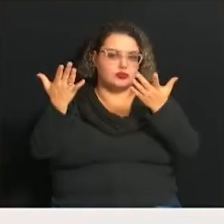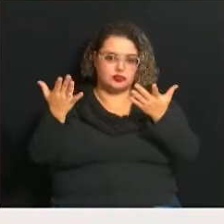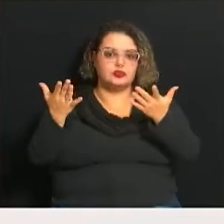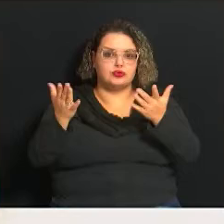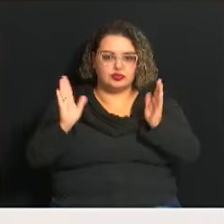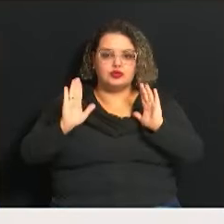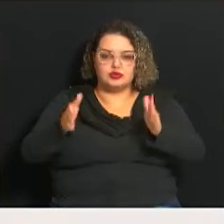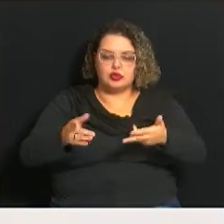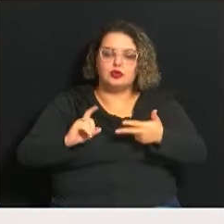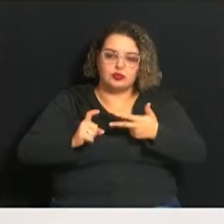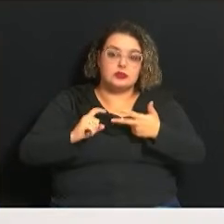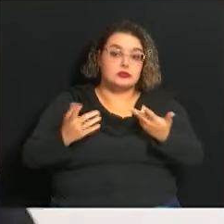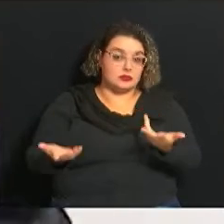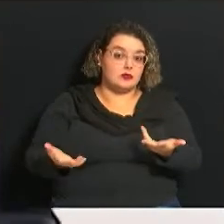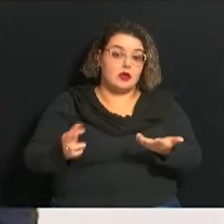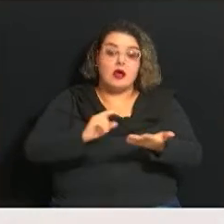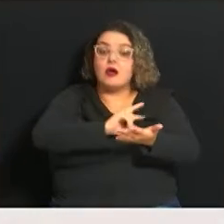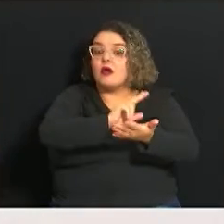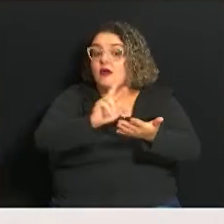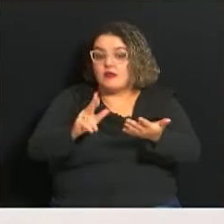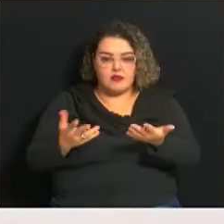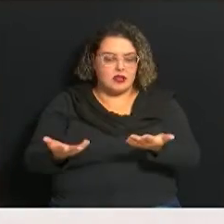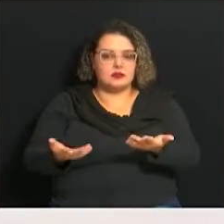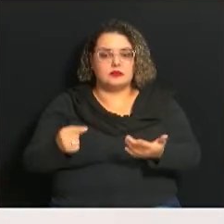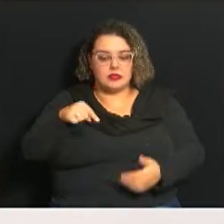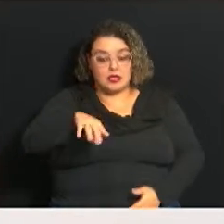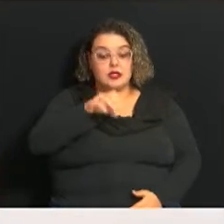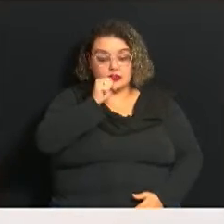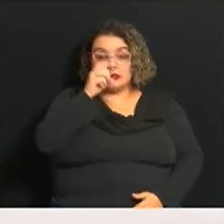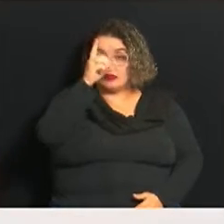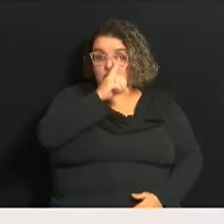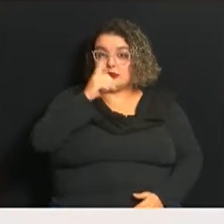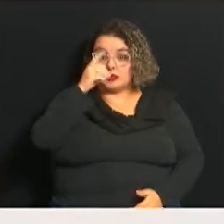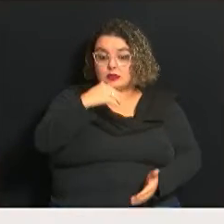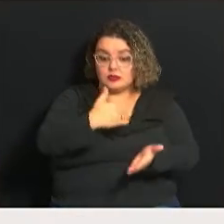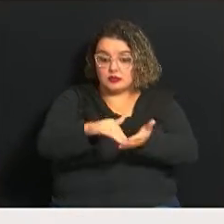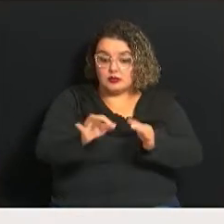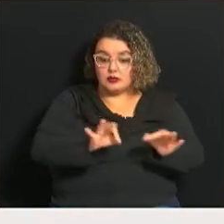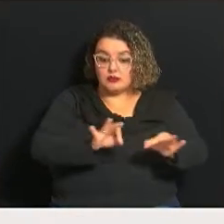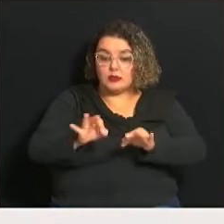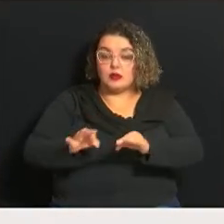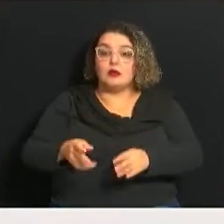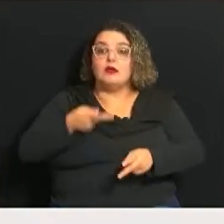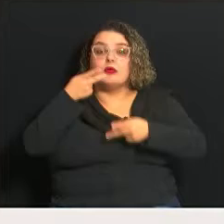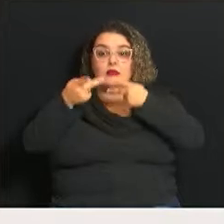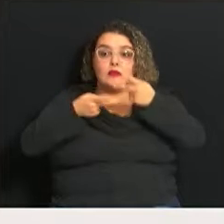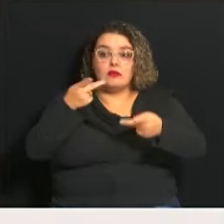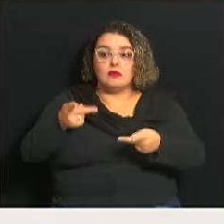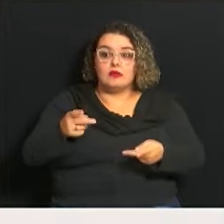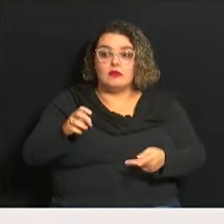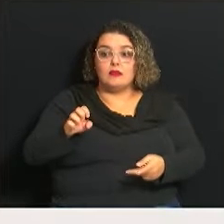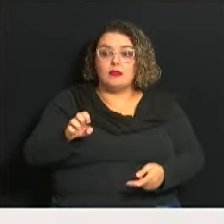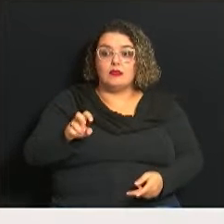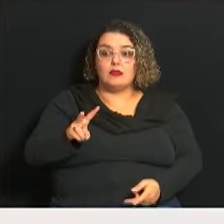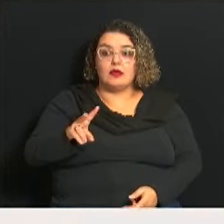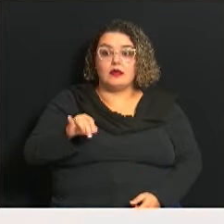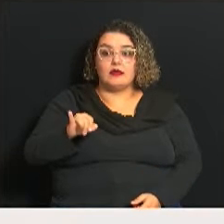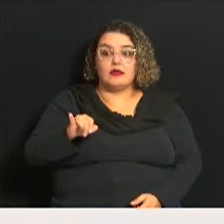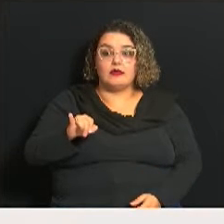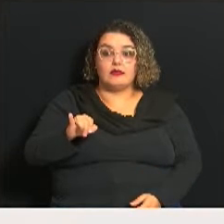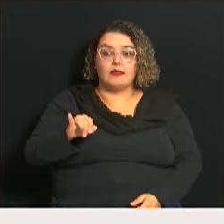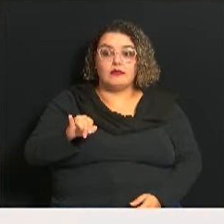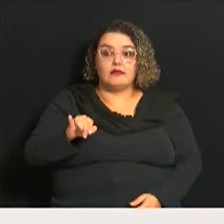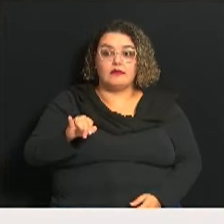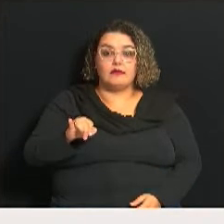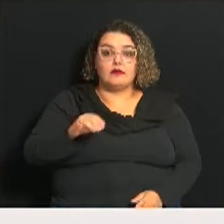Executivo, enfim, esse fim de semana mesmo a Secretaria de Planejamento adiantou que o tal do WAVE, o estudo de impacto